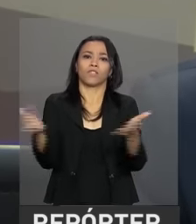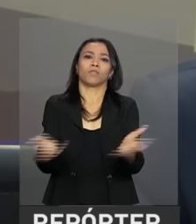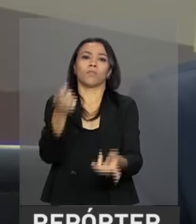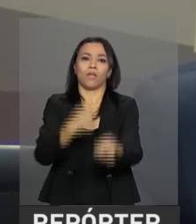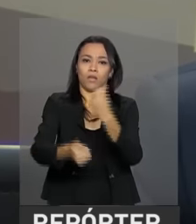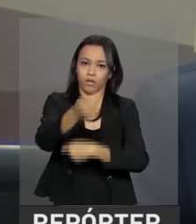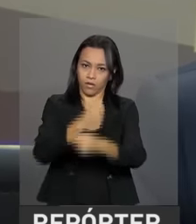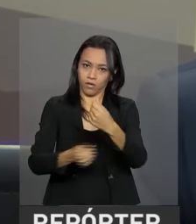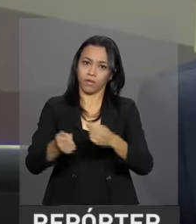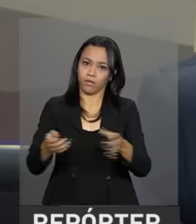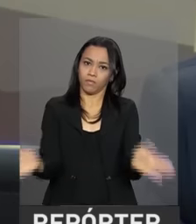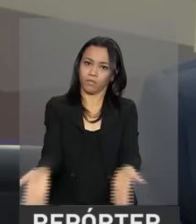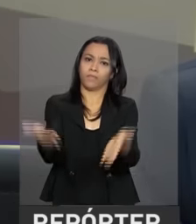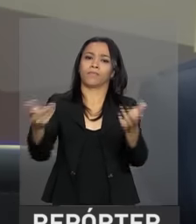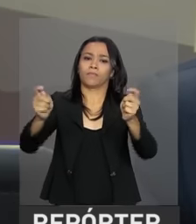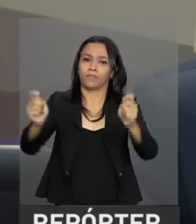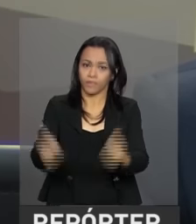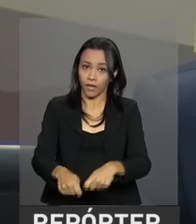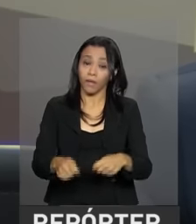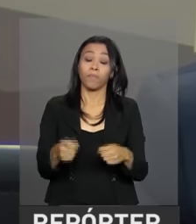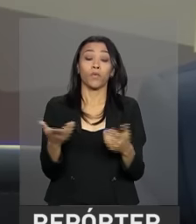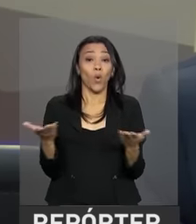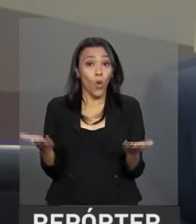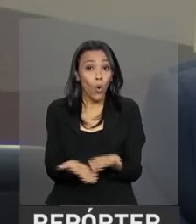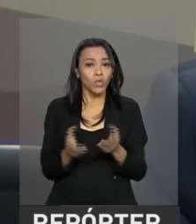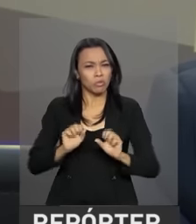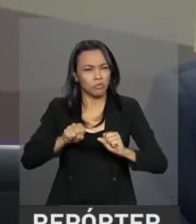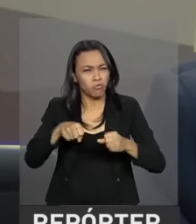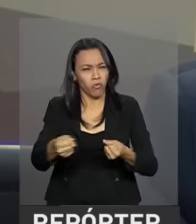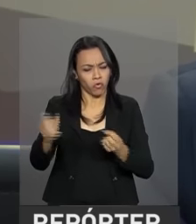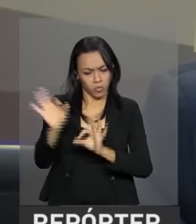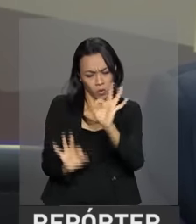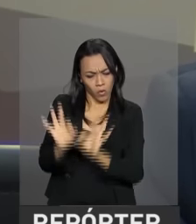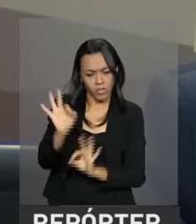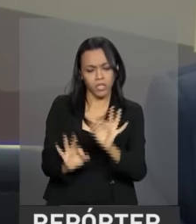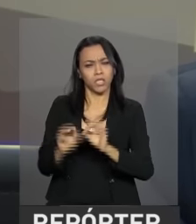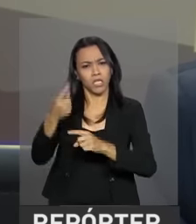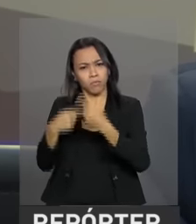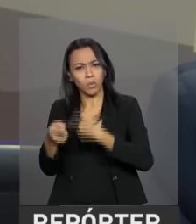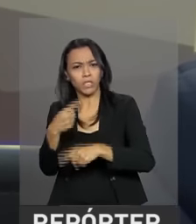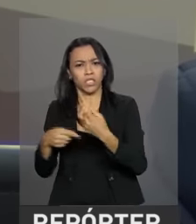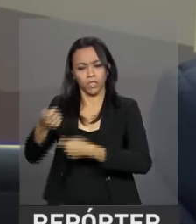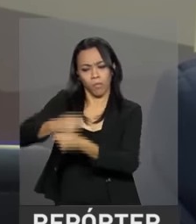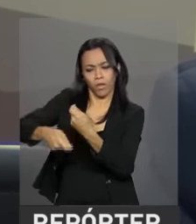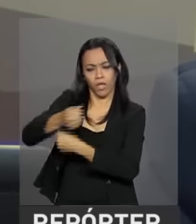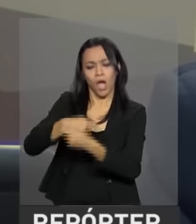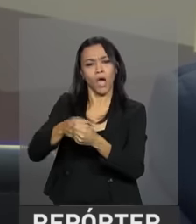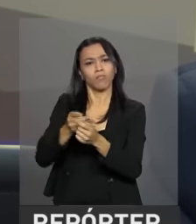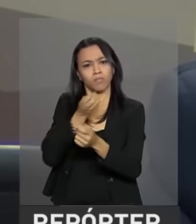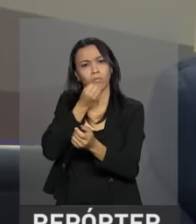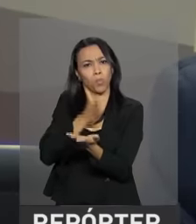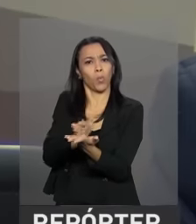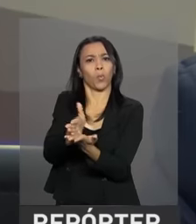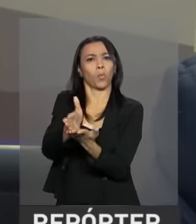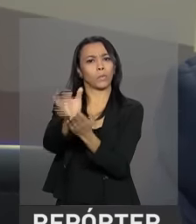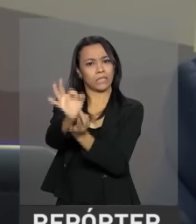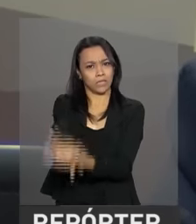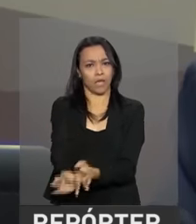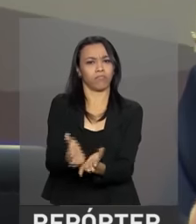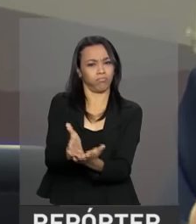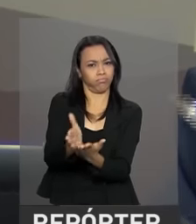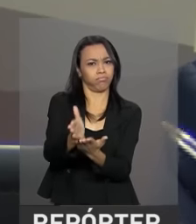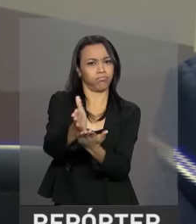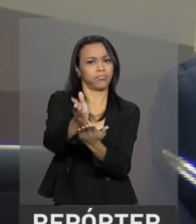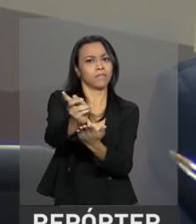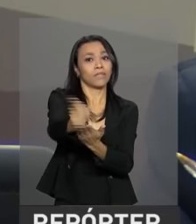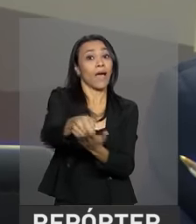o crescimento. Os esforços atuais e as políticas recém-anunciadas têm a direção correta, o que tem permitido